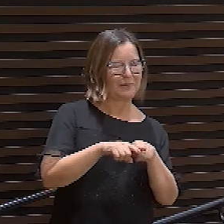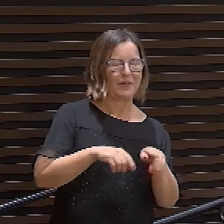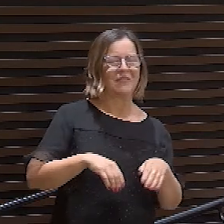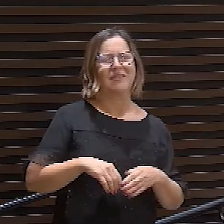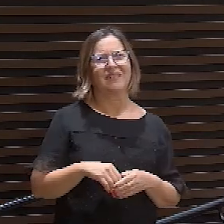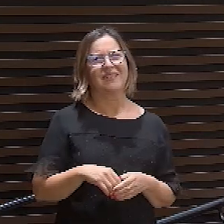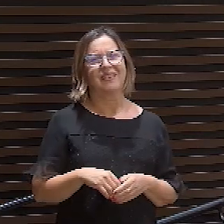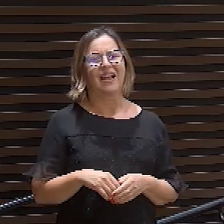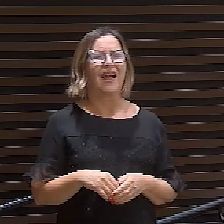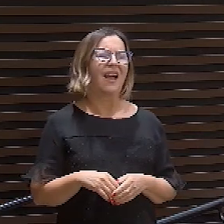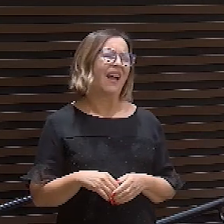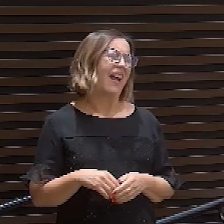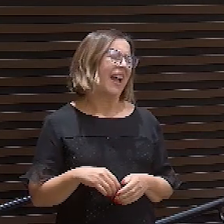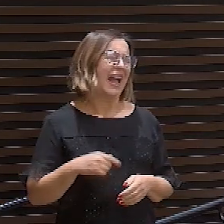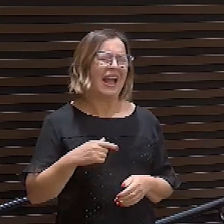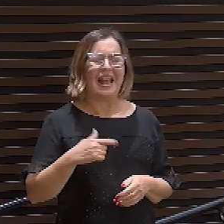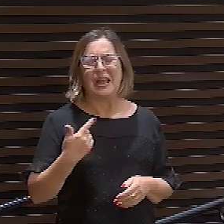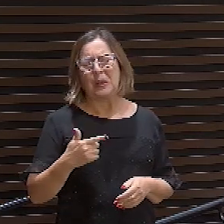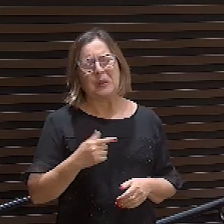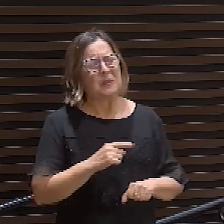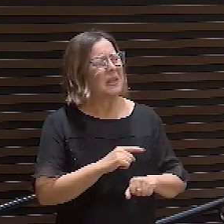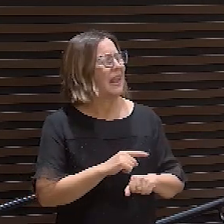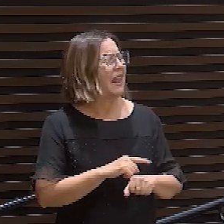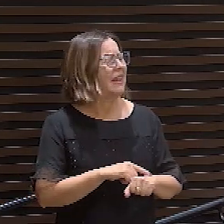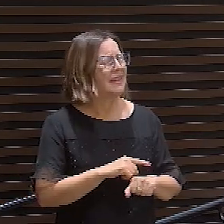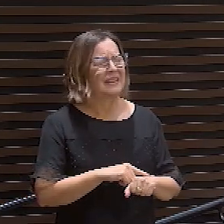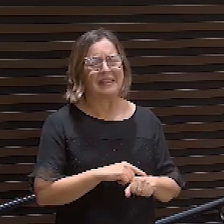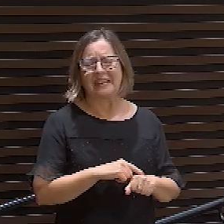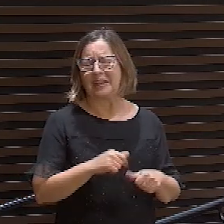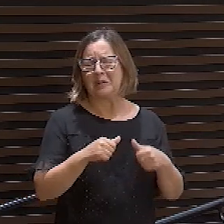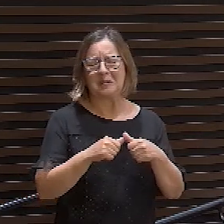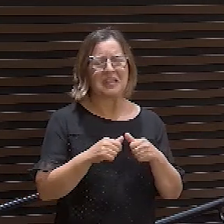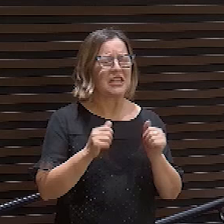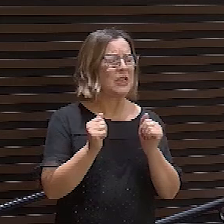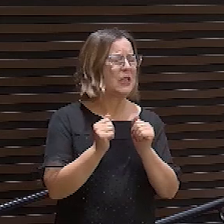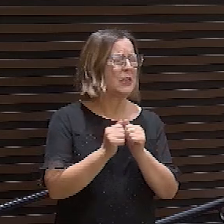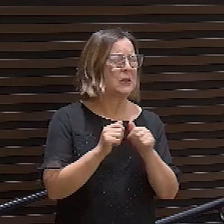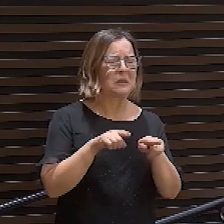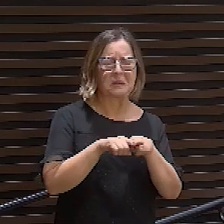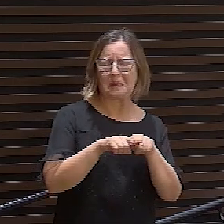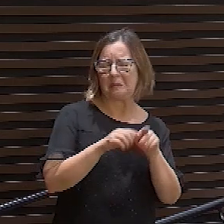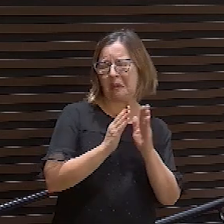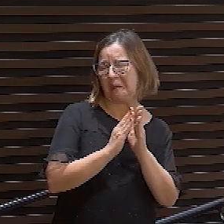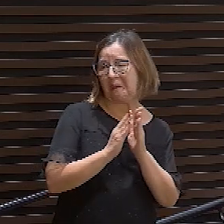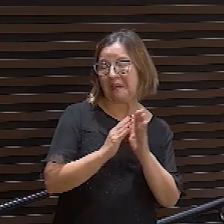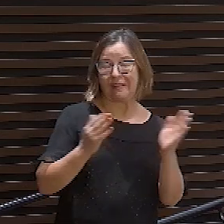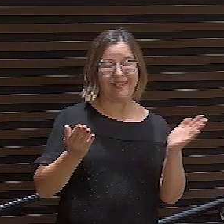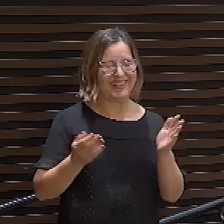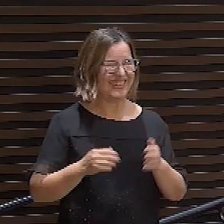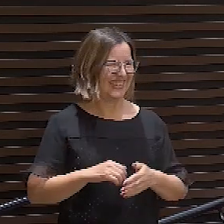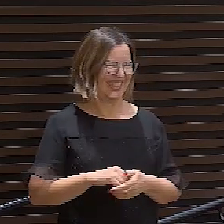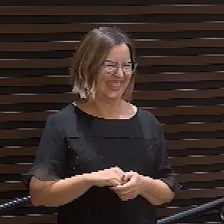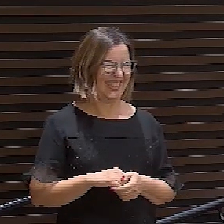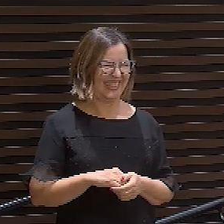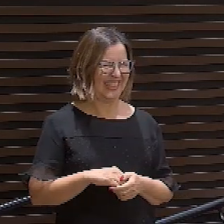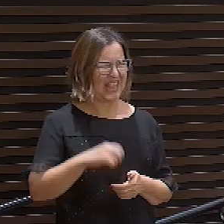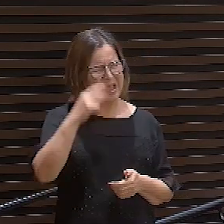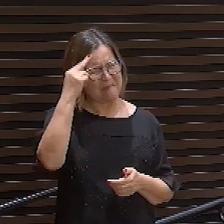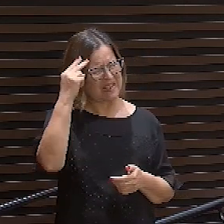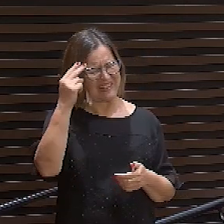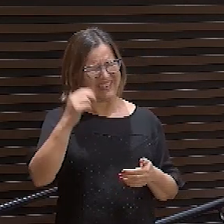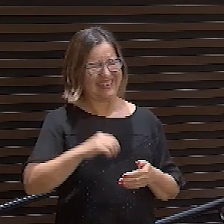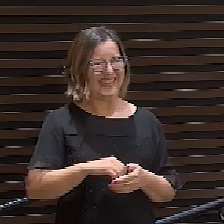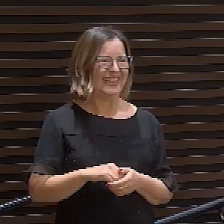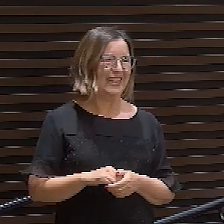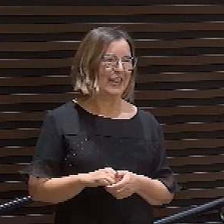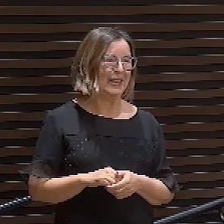Eu disse, o John Piper botou o cara conversando no céu, mas eu acho que o mentiroso não vai